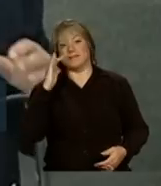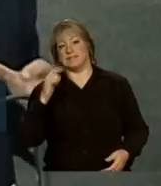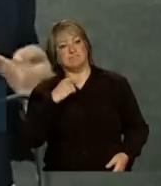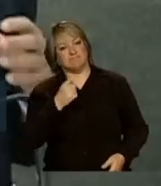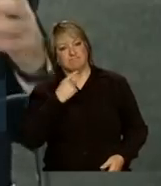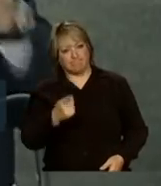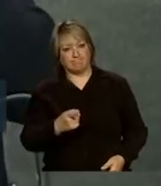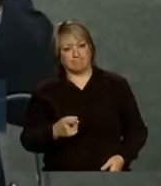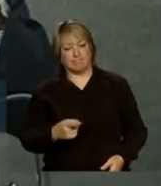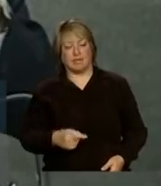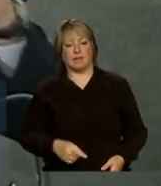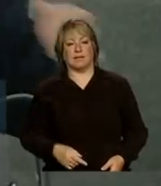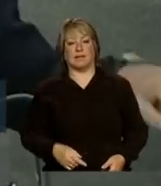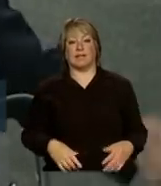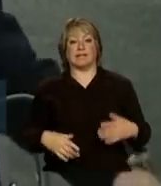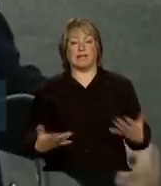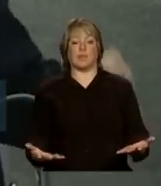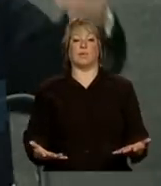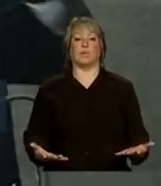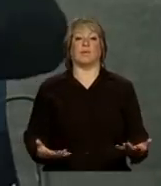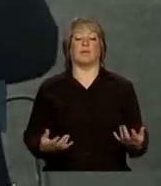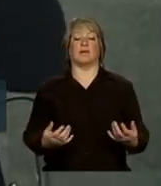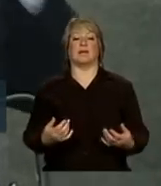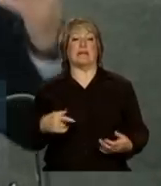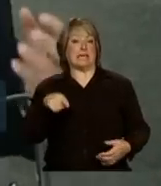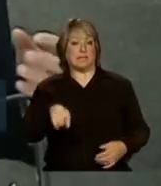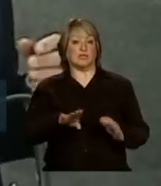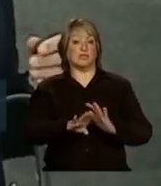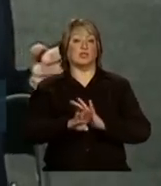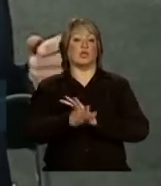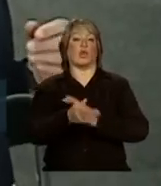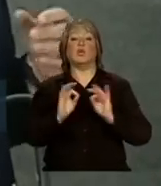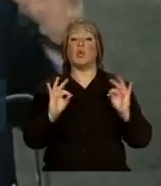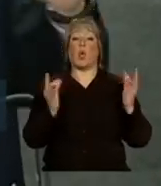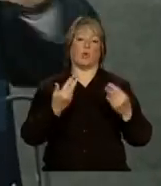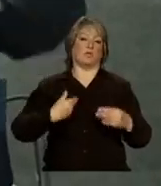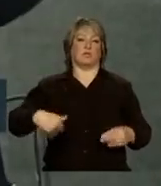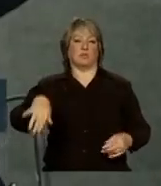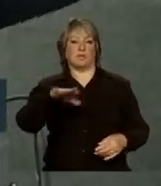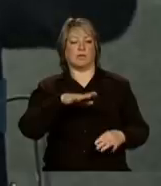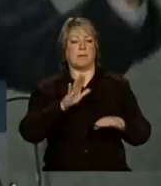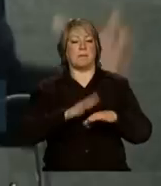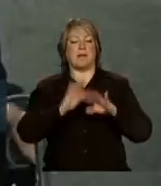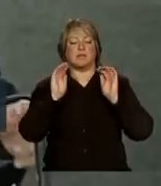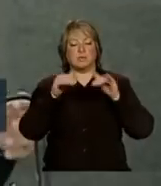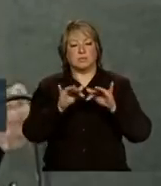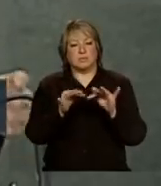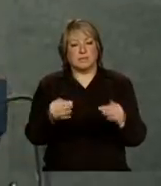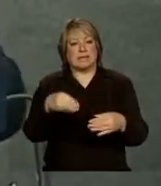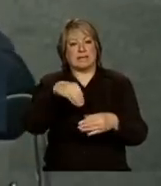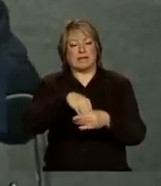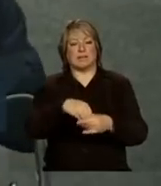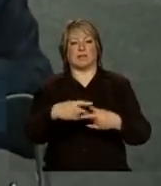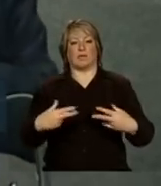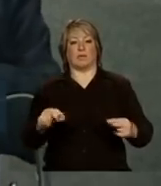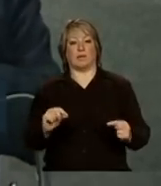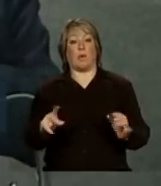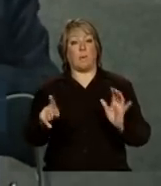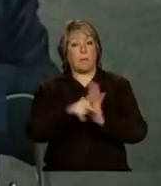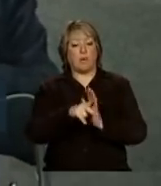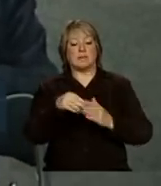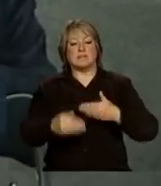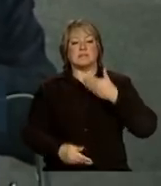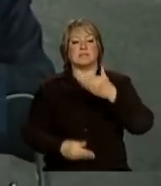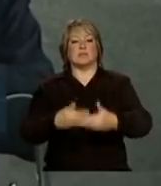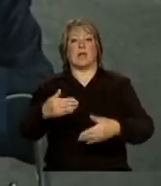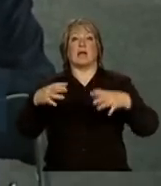eh me marcou muito né porque isso torna todos nós mais Humildes dentro das coisas né o próprio ciclo do